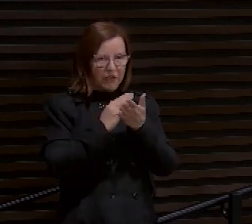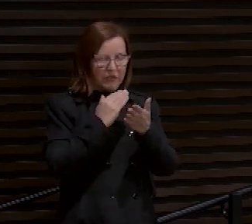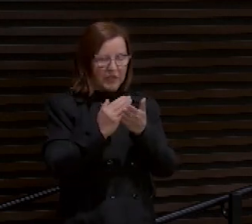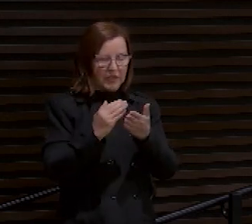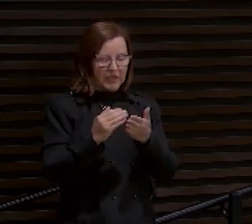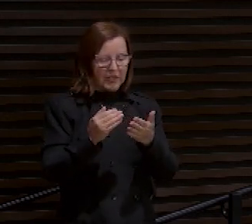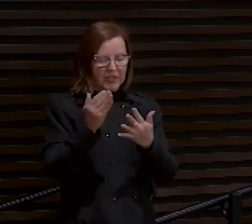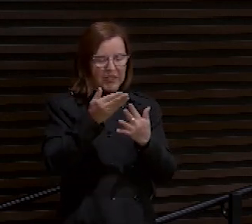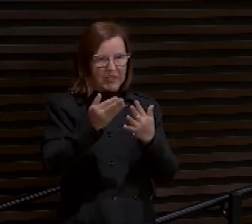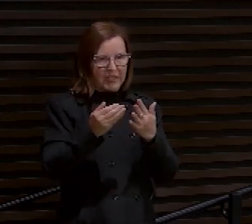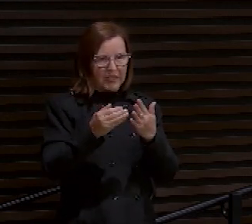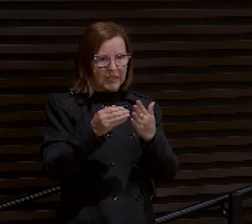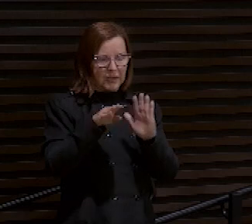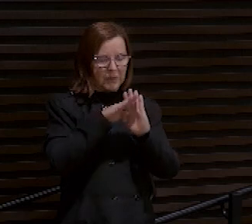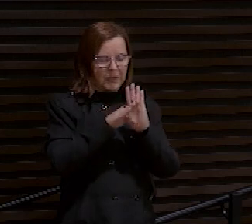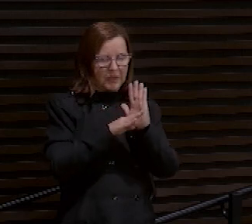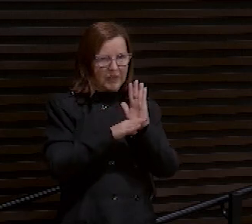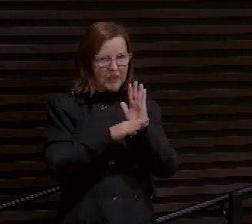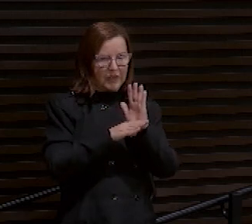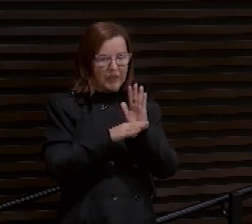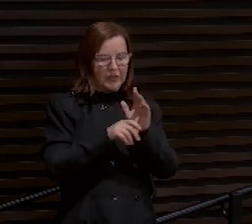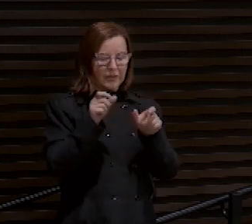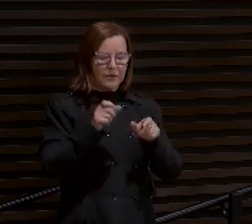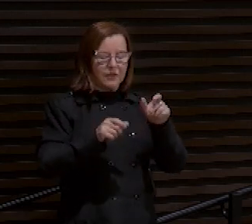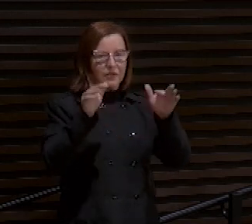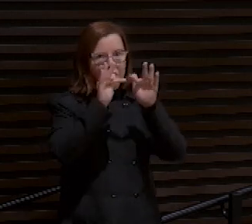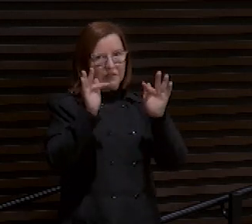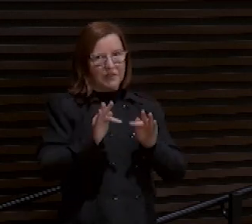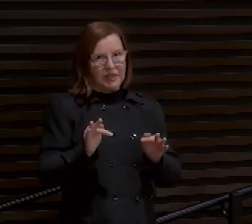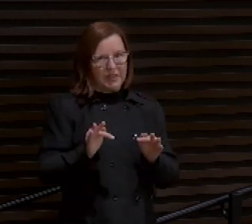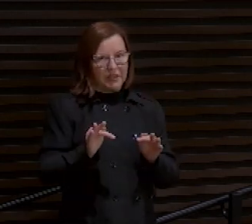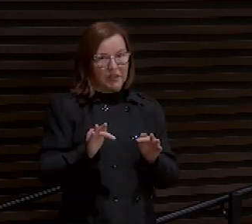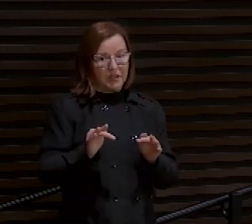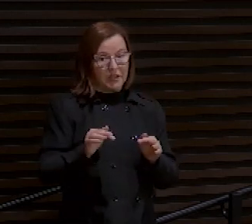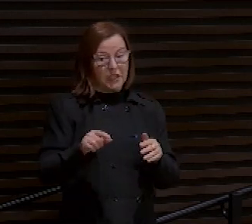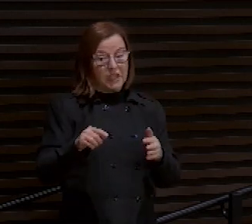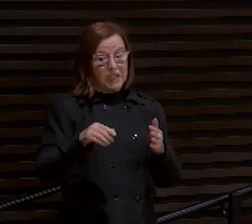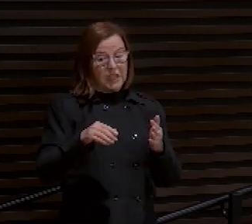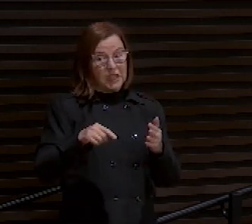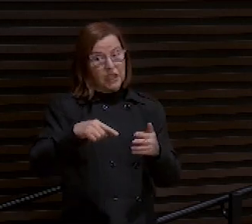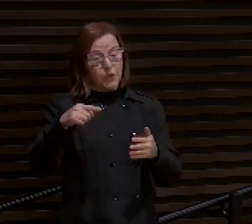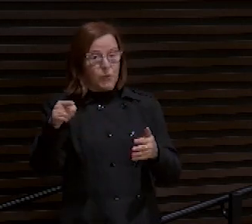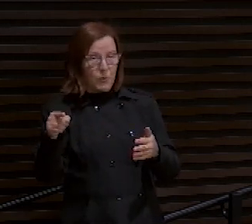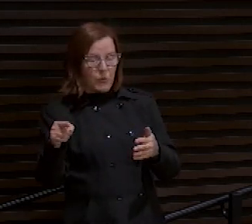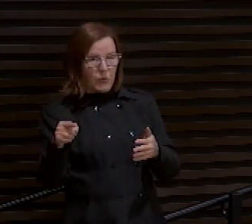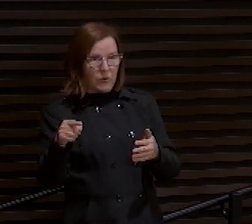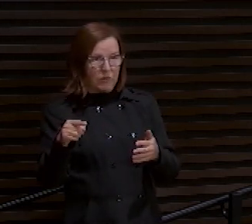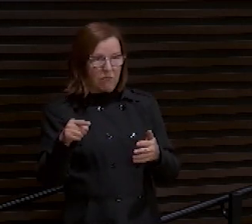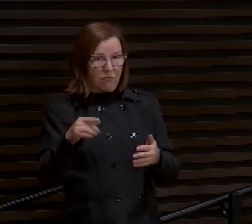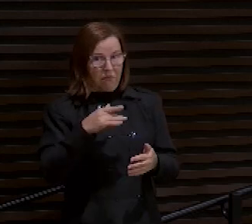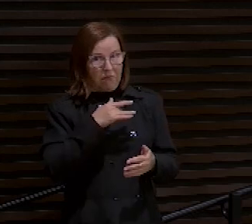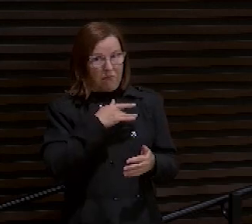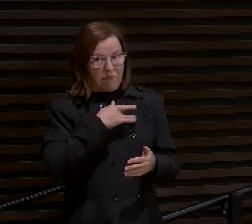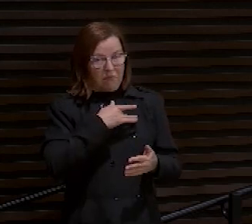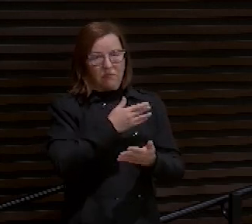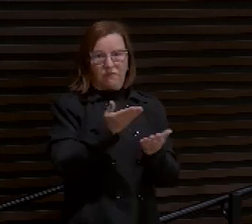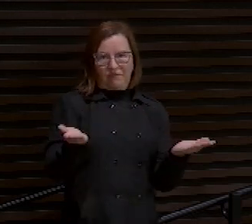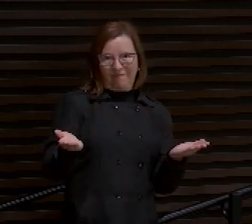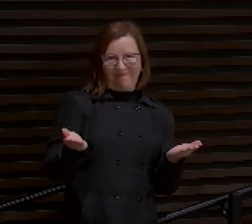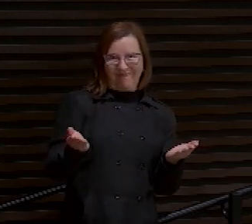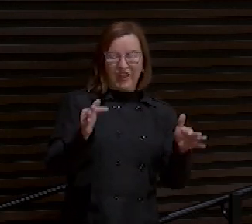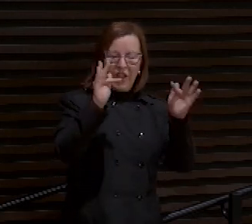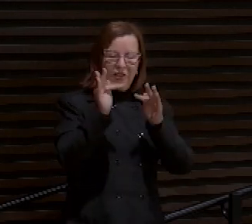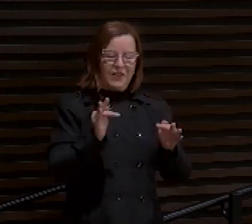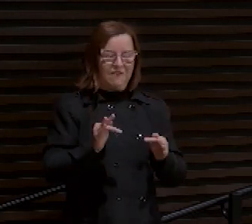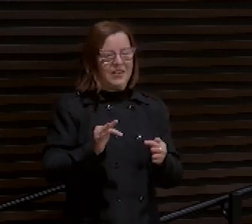de bem-aventurados e dos ai de vós, que ali é uma palavra de juízo, os bem-aventurados, os que creem, e a lista